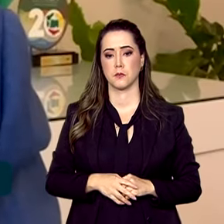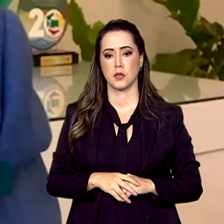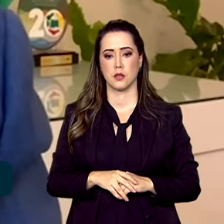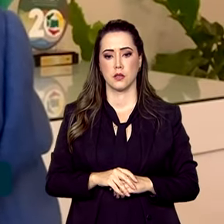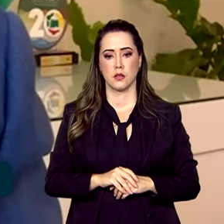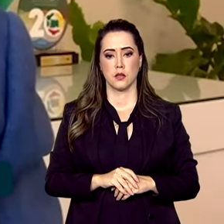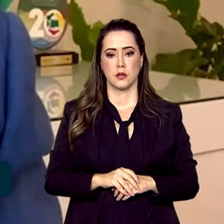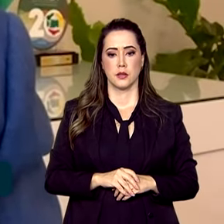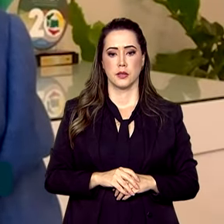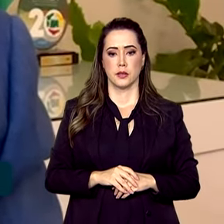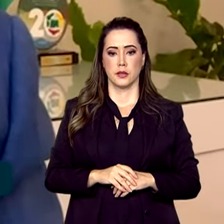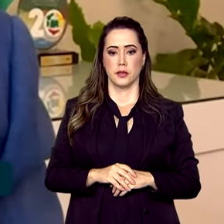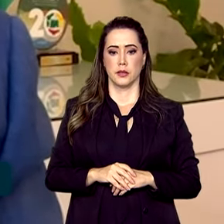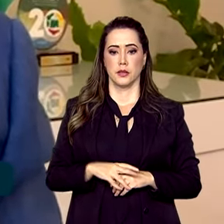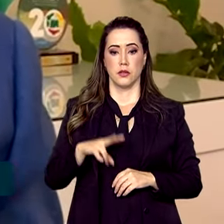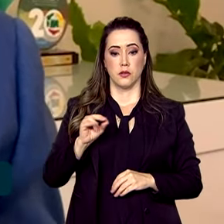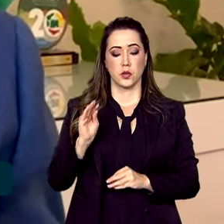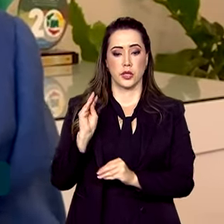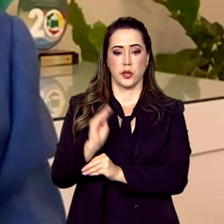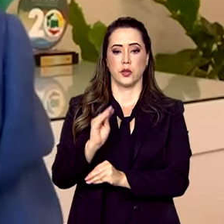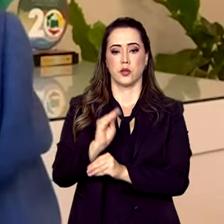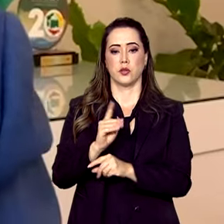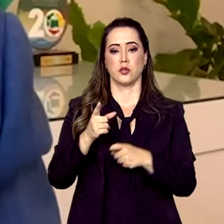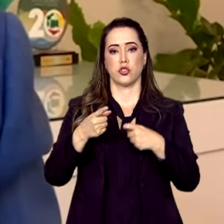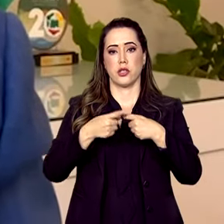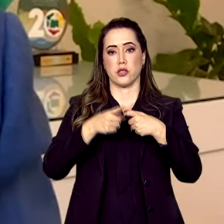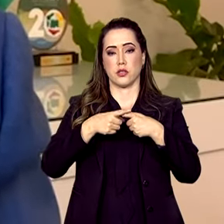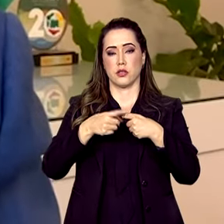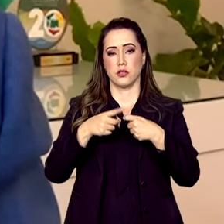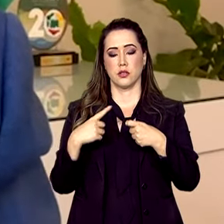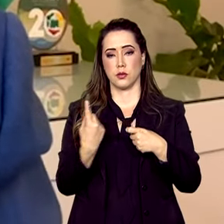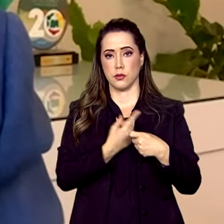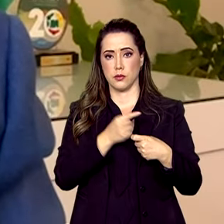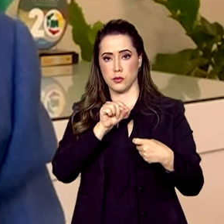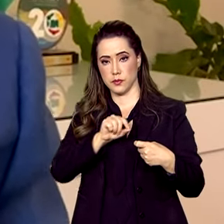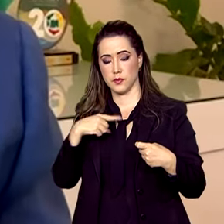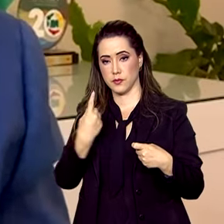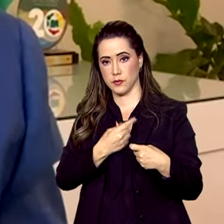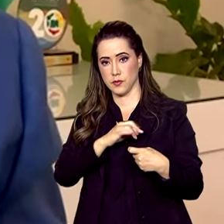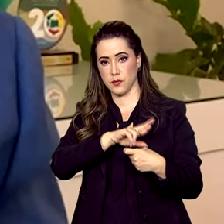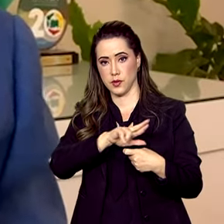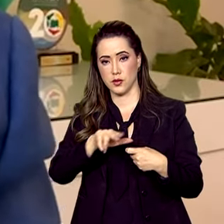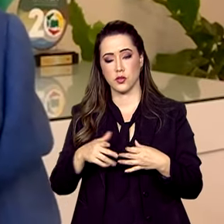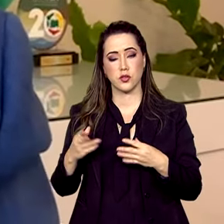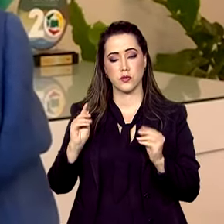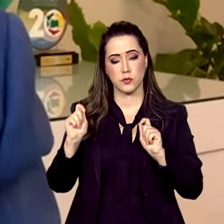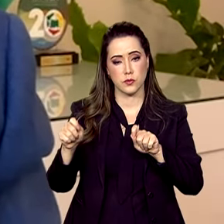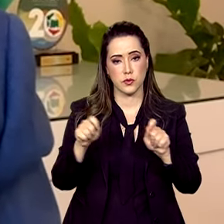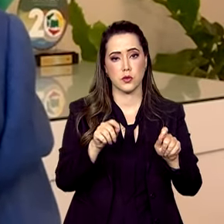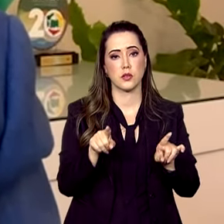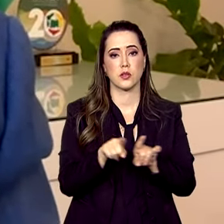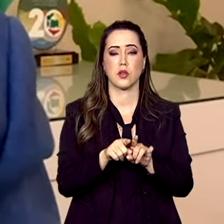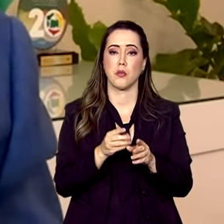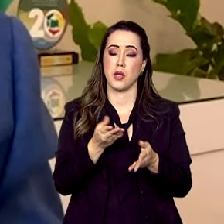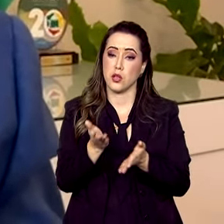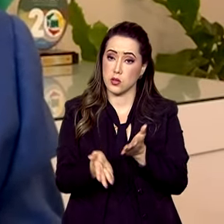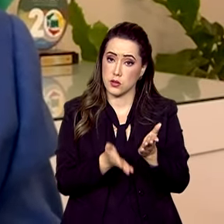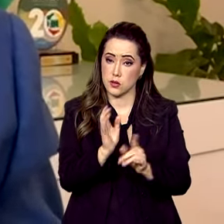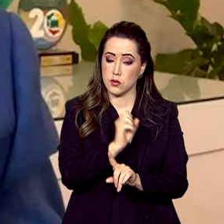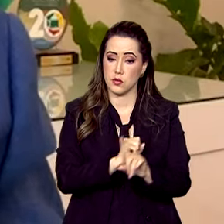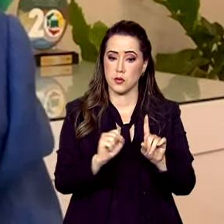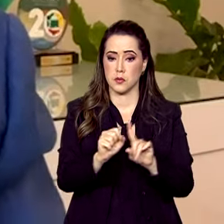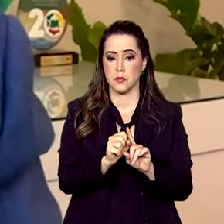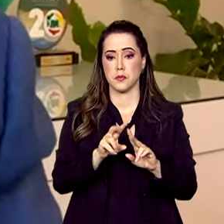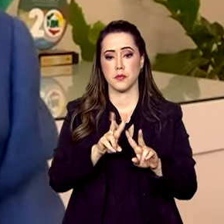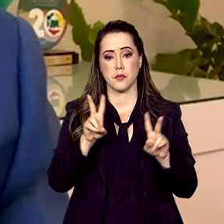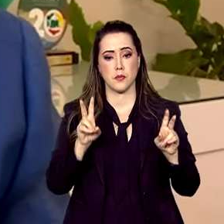Terão assistência médica com profissionais em diferentes áreas, também da parte da assistência social,